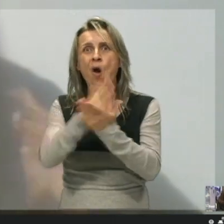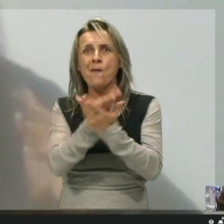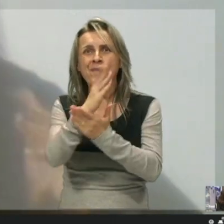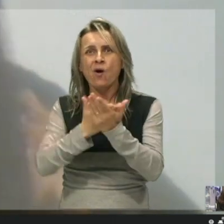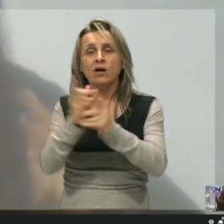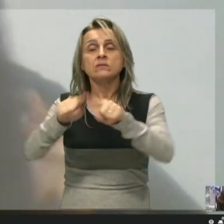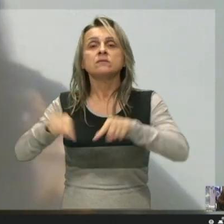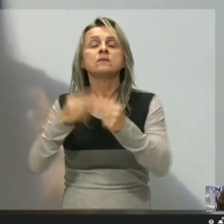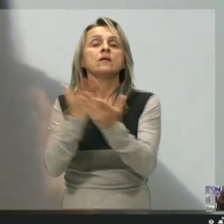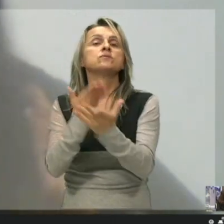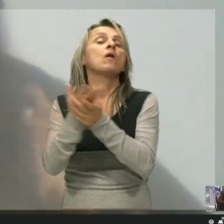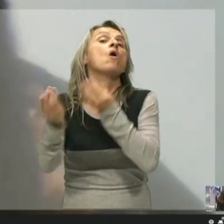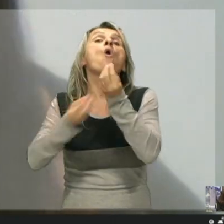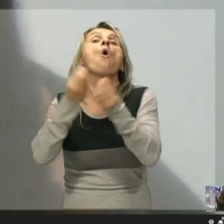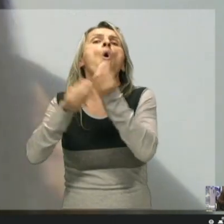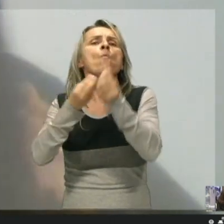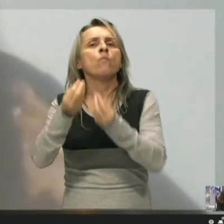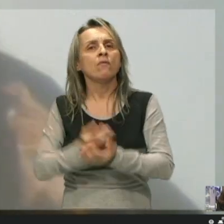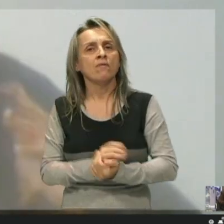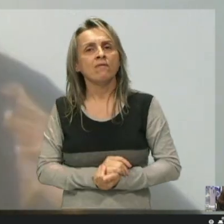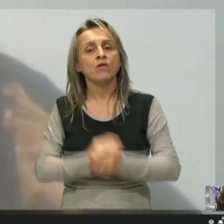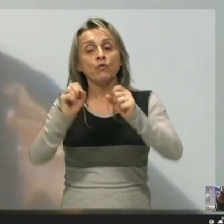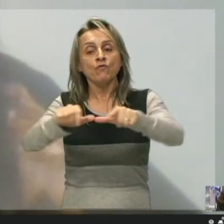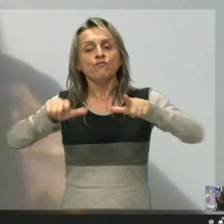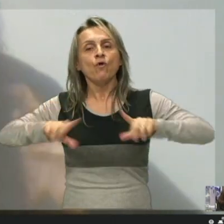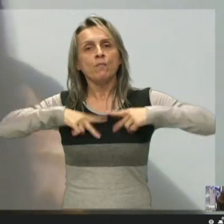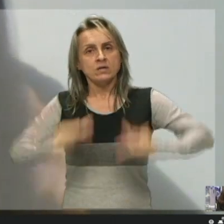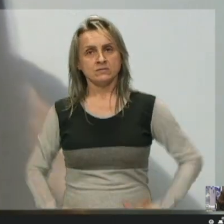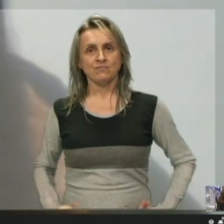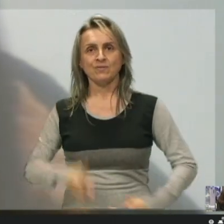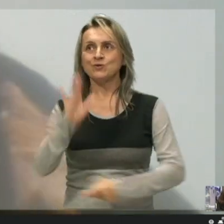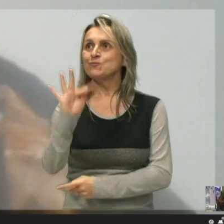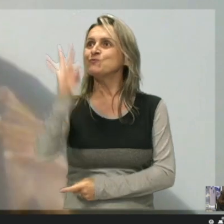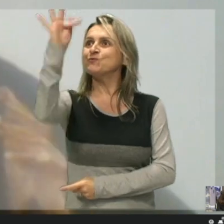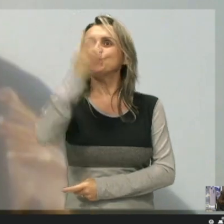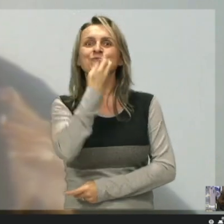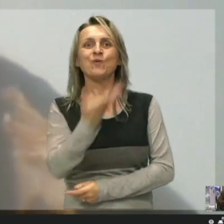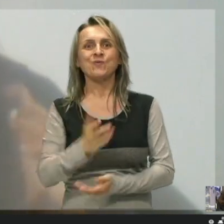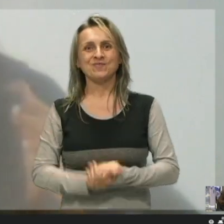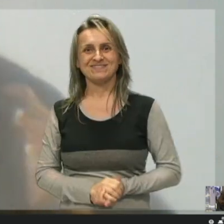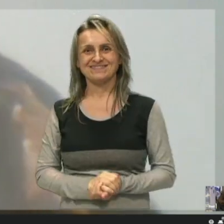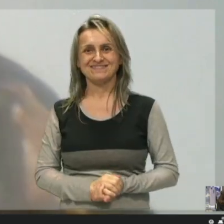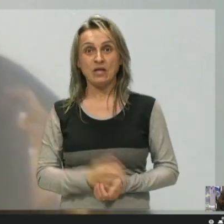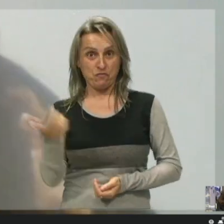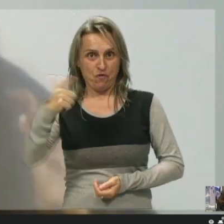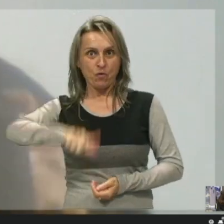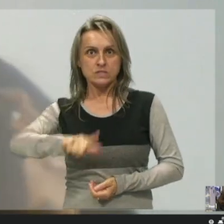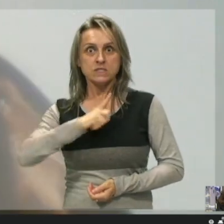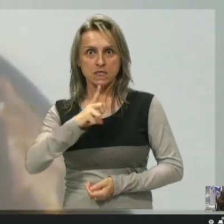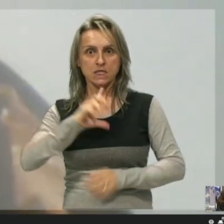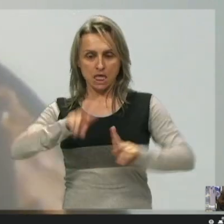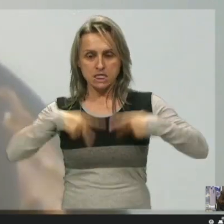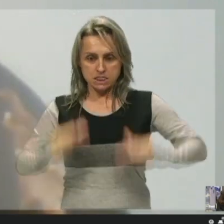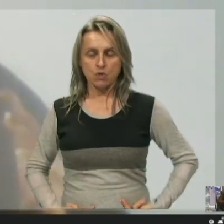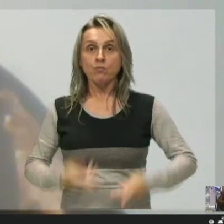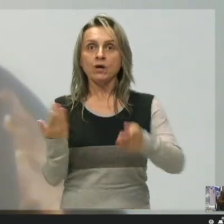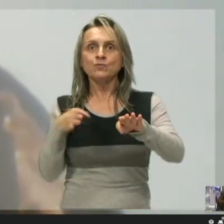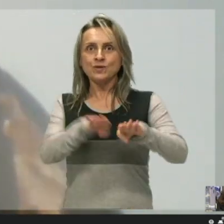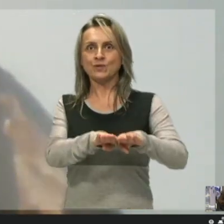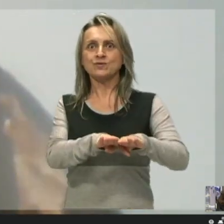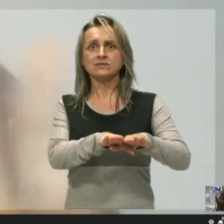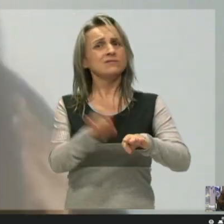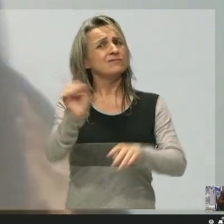uma deficiência. Então, eu vou criar cada vez mais seres humanos que são segregatórios. E escola inclusiva